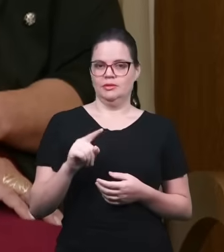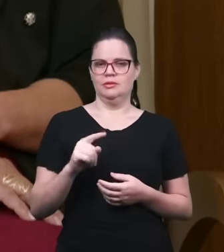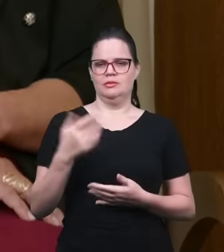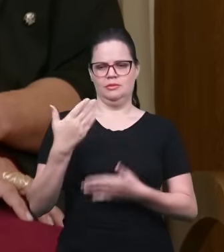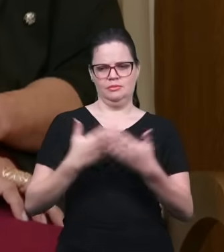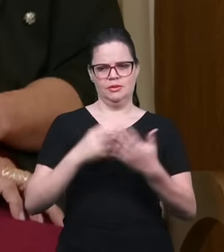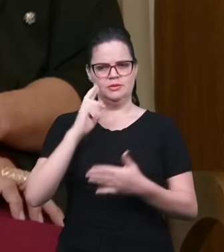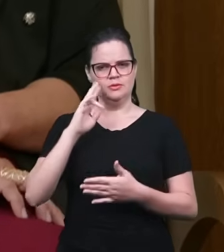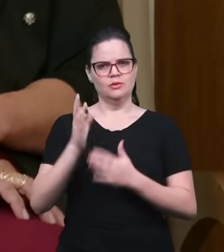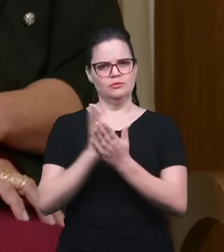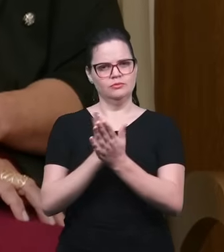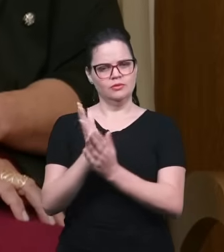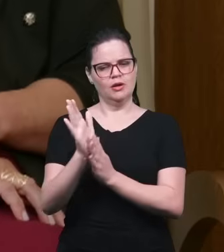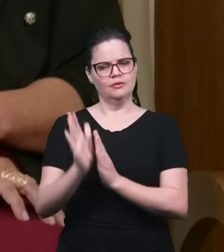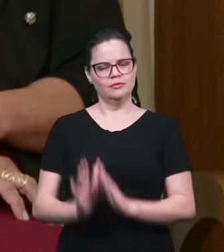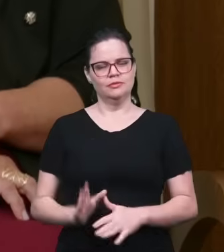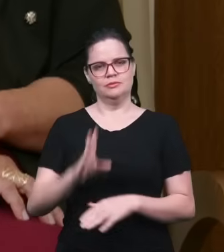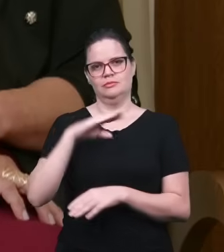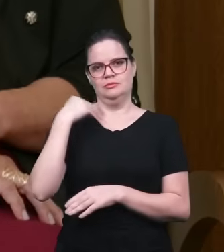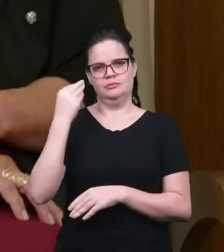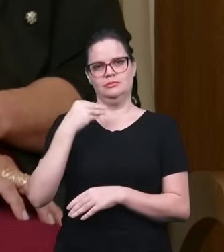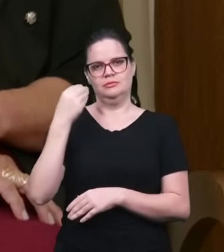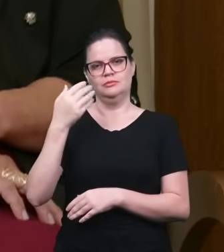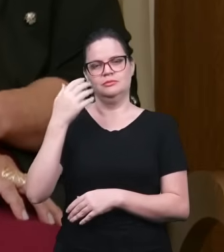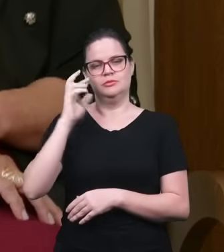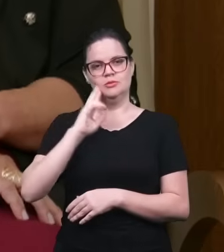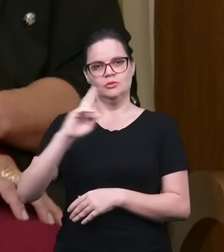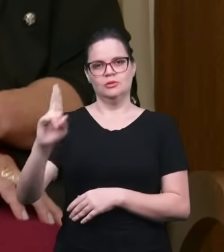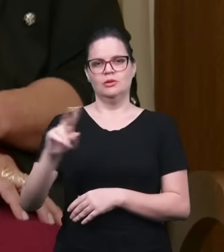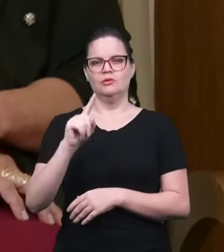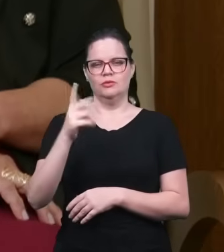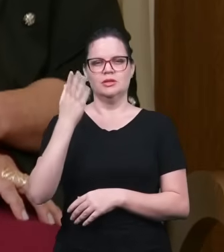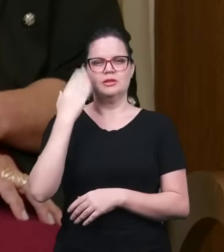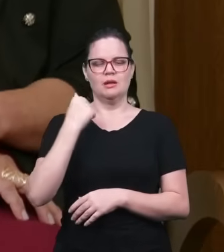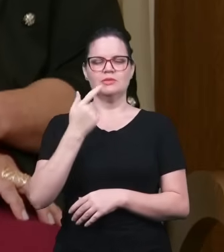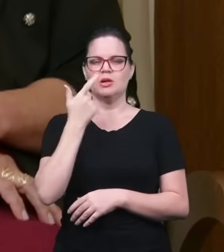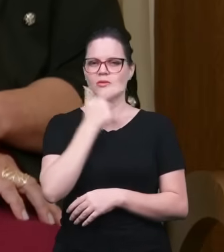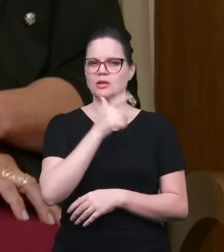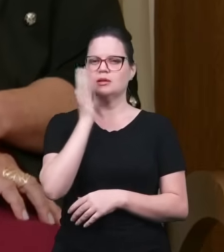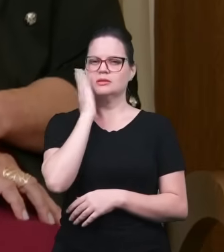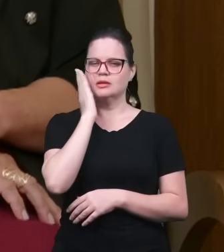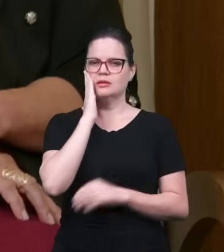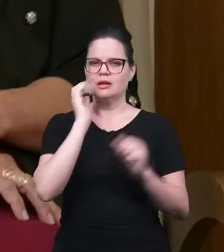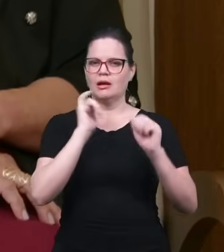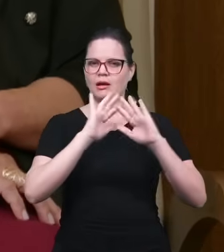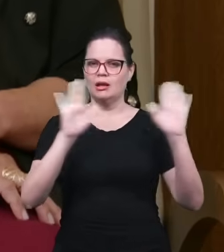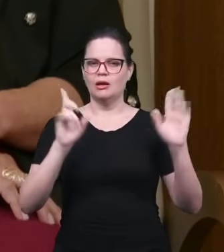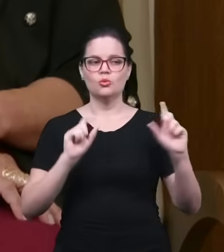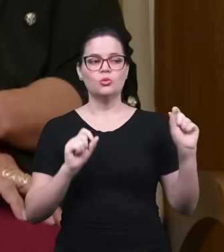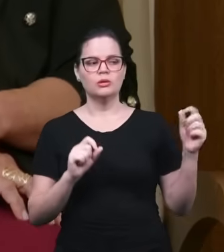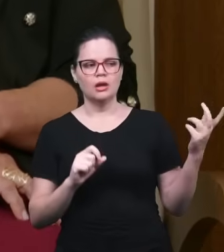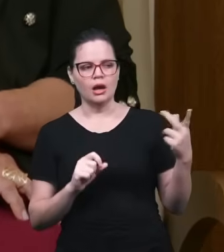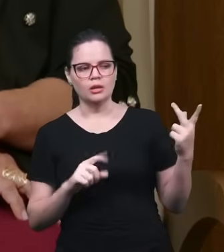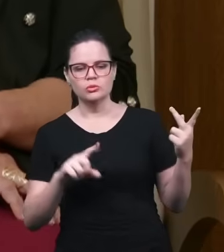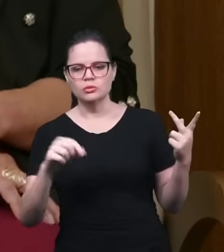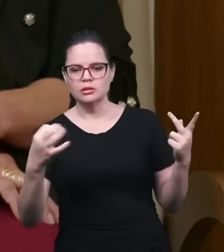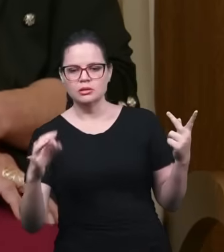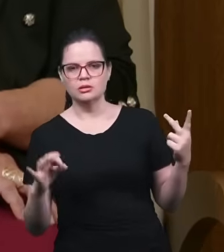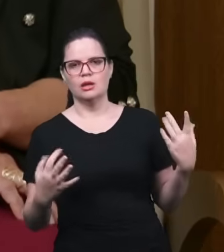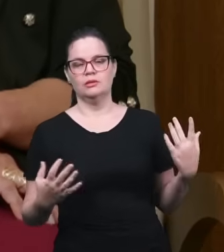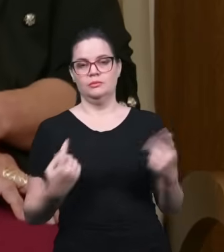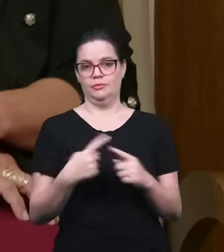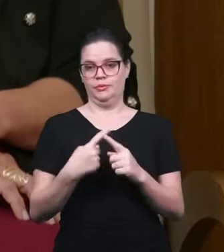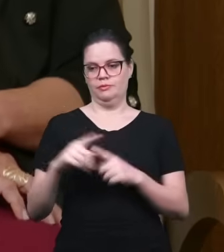na presença do Senhor, você tem essa experiência, você consegue ter esse discernimento. Então, na faculdade em si, o Senhor abriu a porta